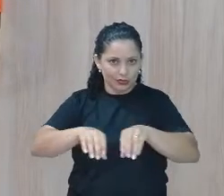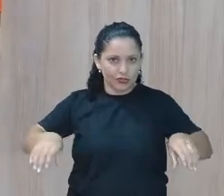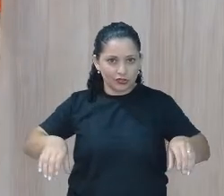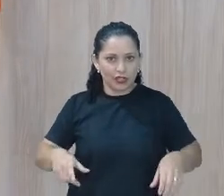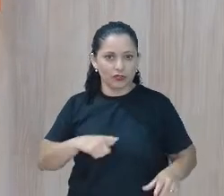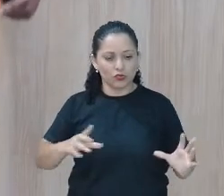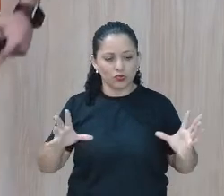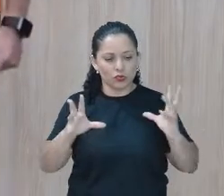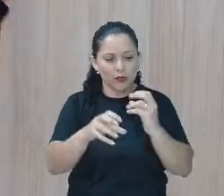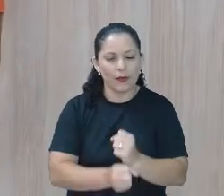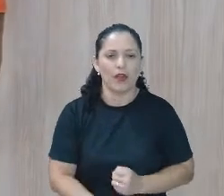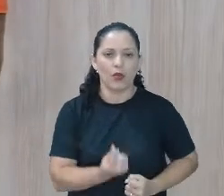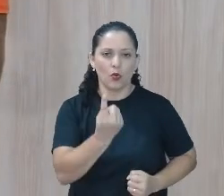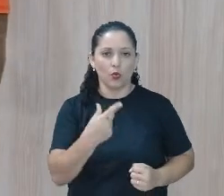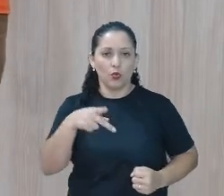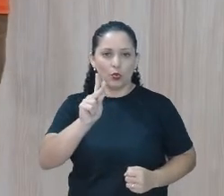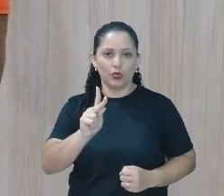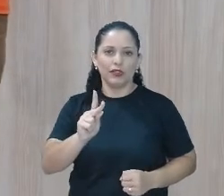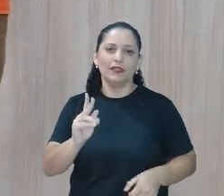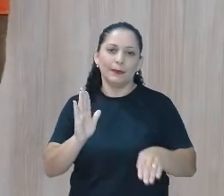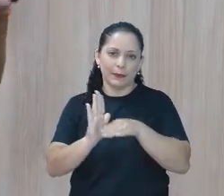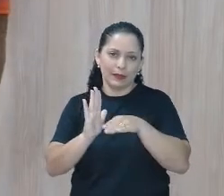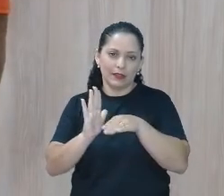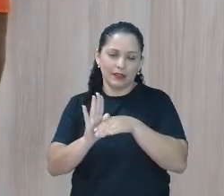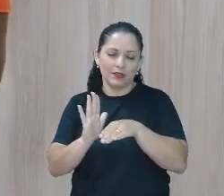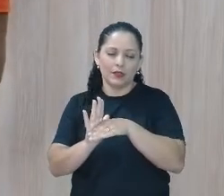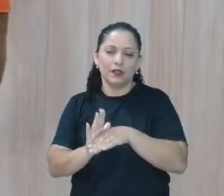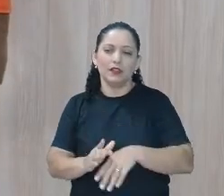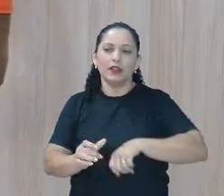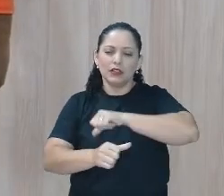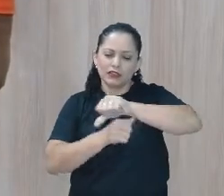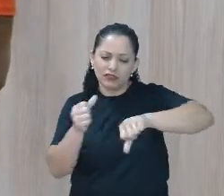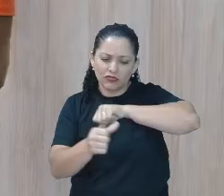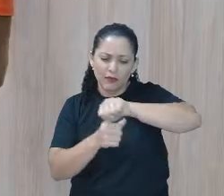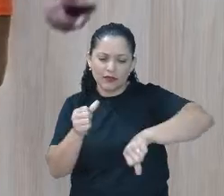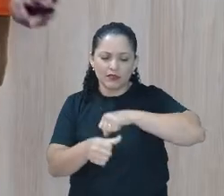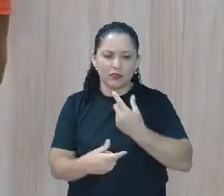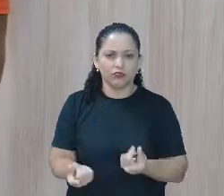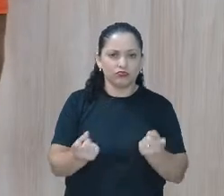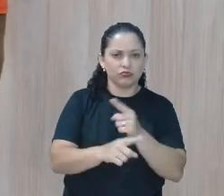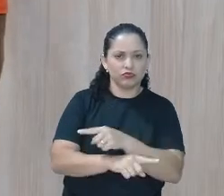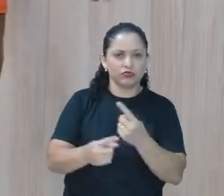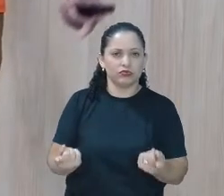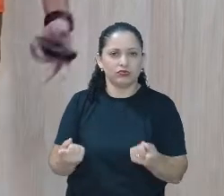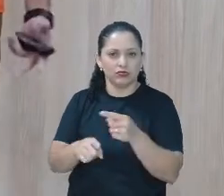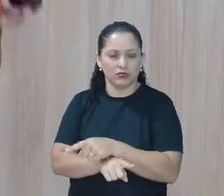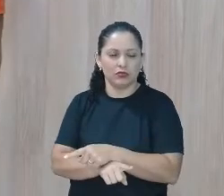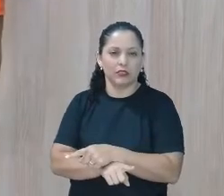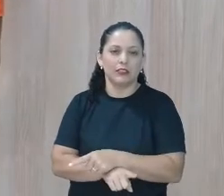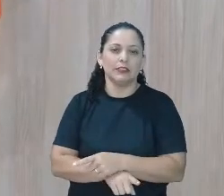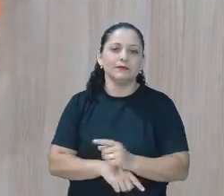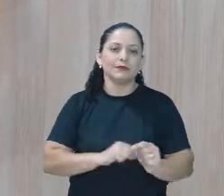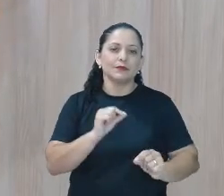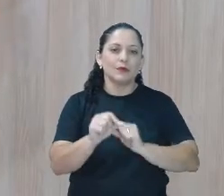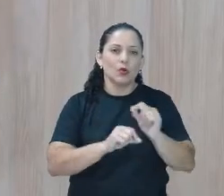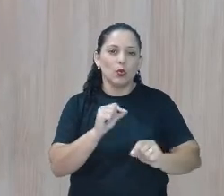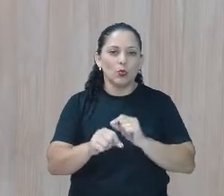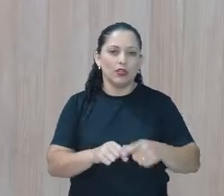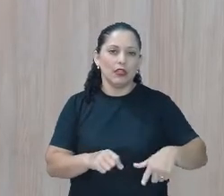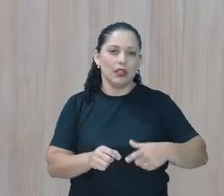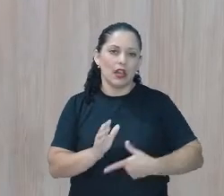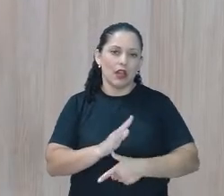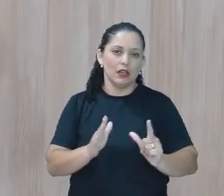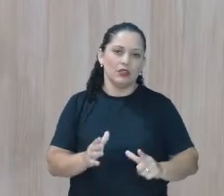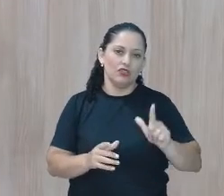de proporção, você já faz também aí a ideia da transformação de unidades de gramas para quilos,